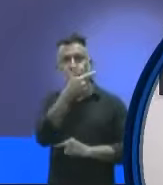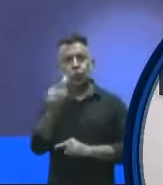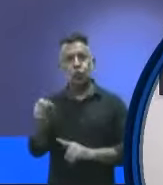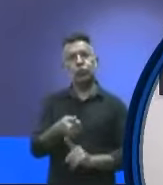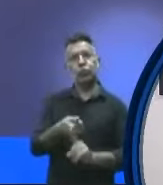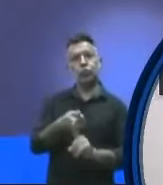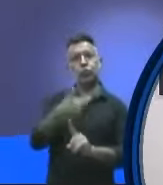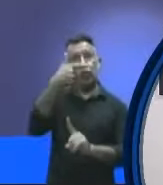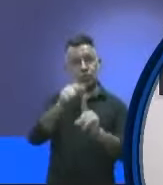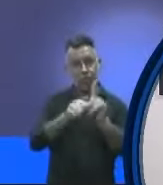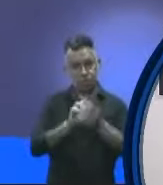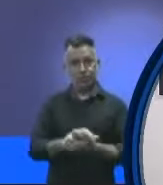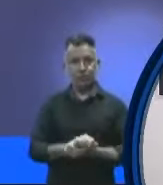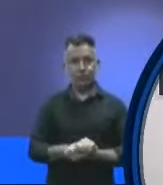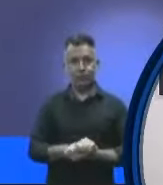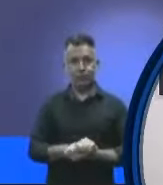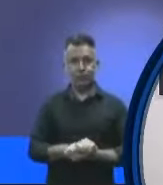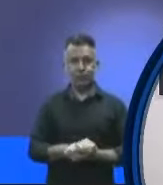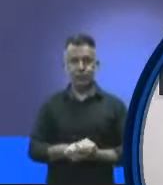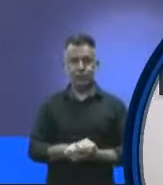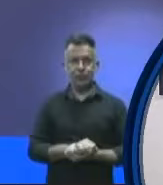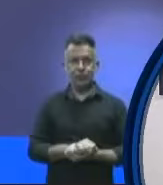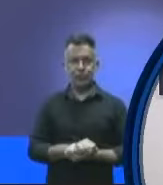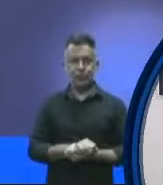12 meses.